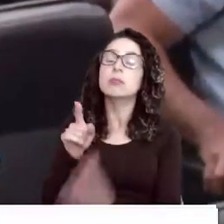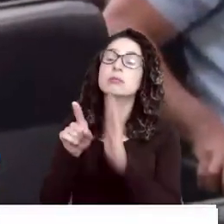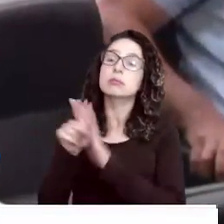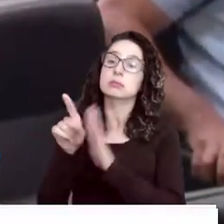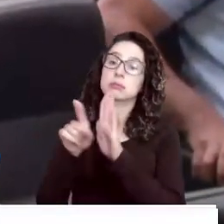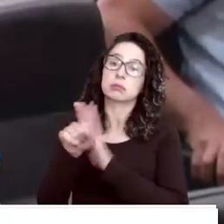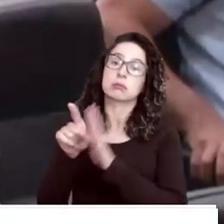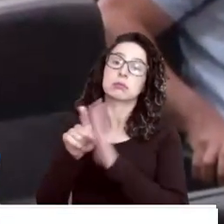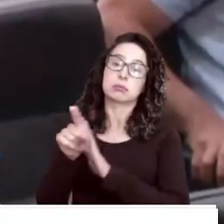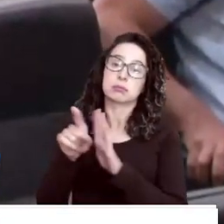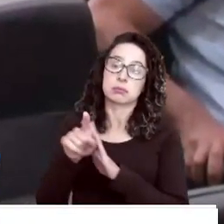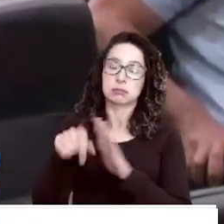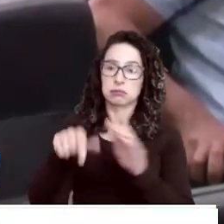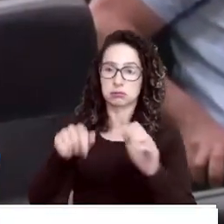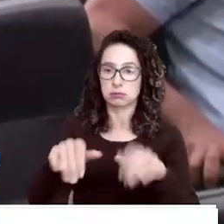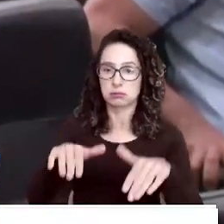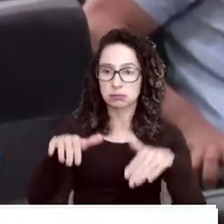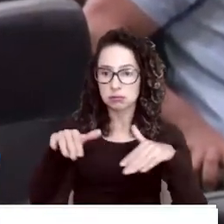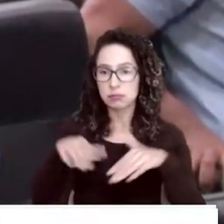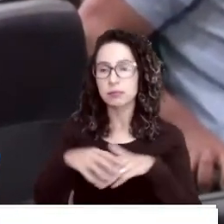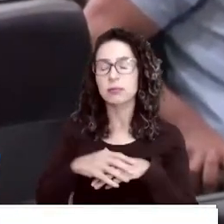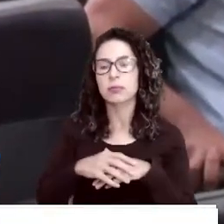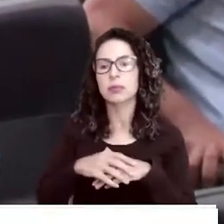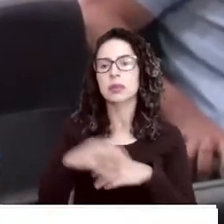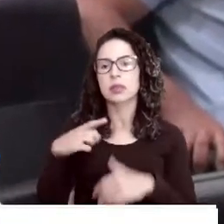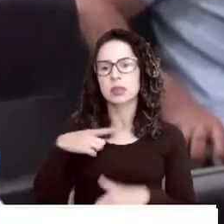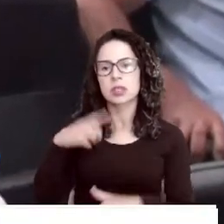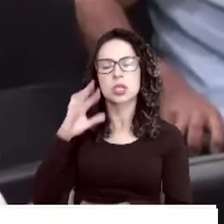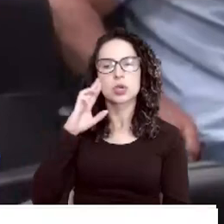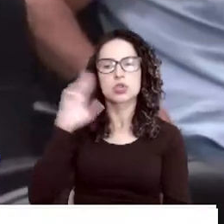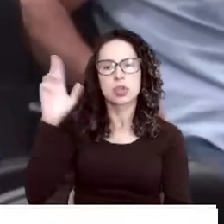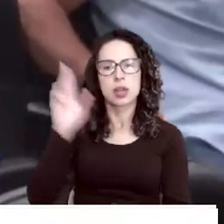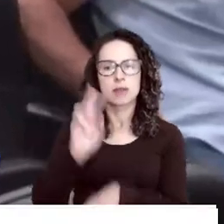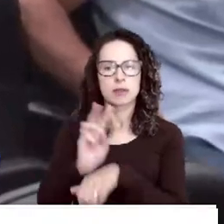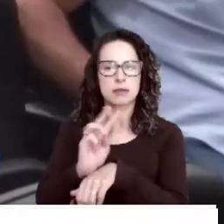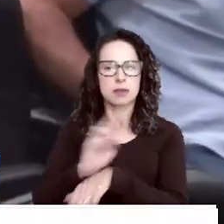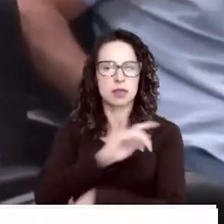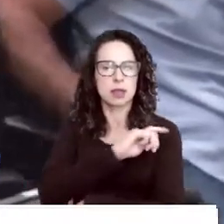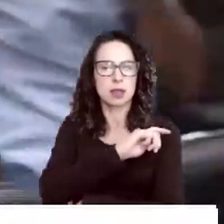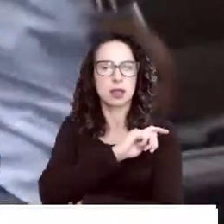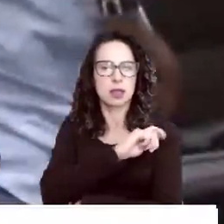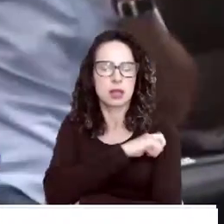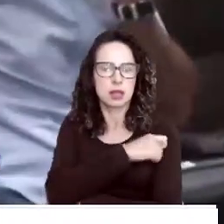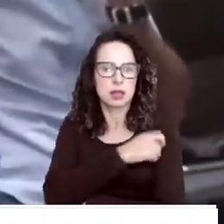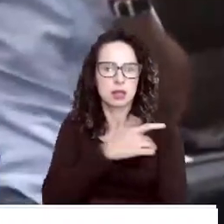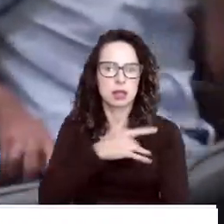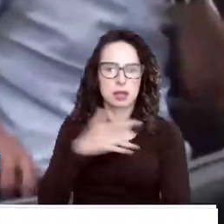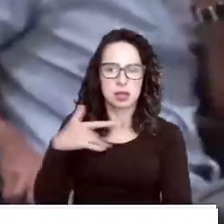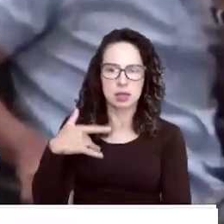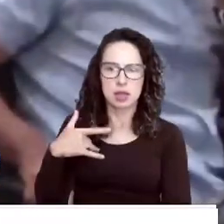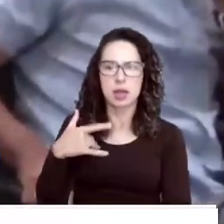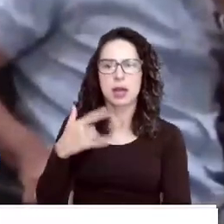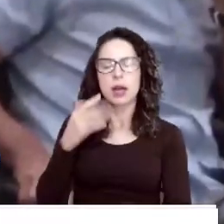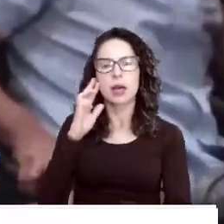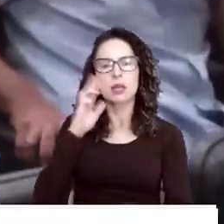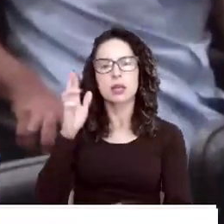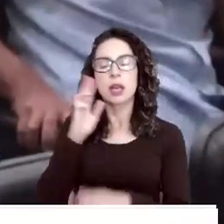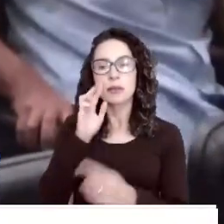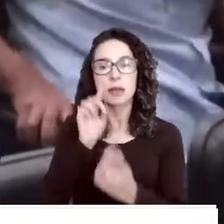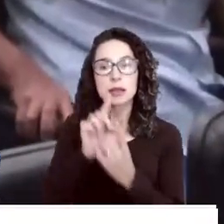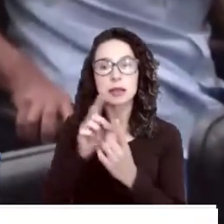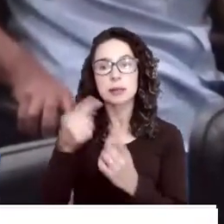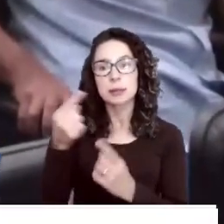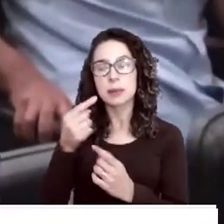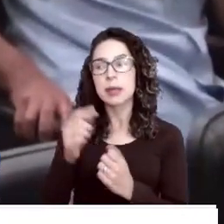na audiência. Que estava o chefe da vigilância sanitária, estava chefe da atenção primária, estava chefe